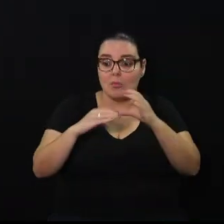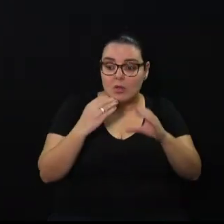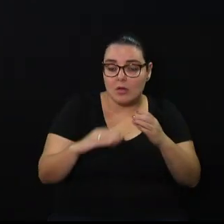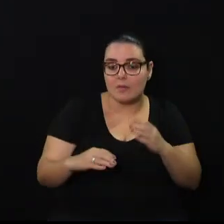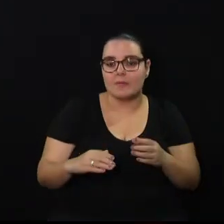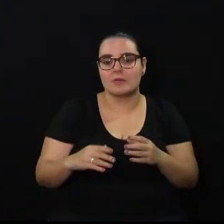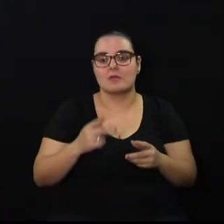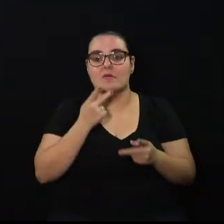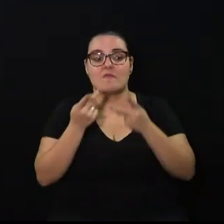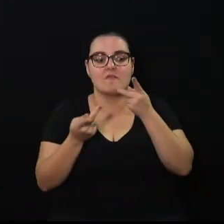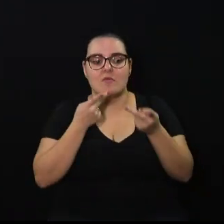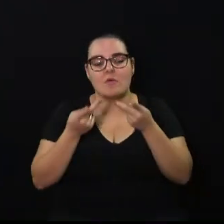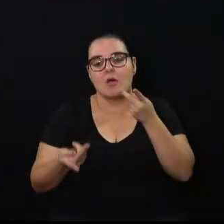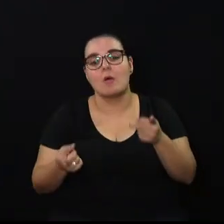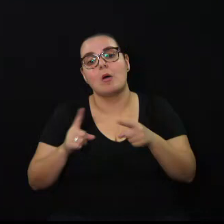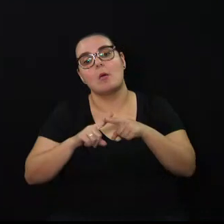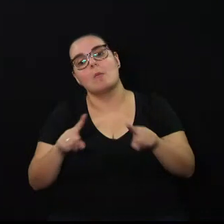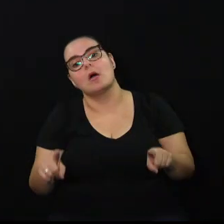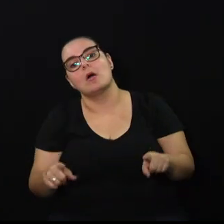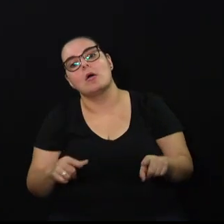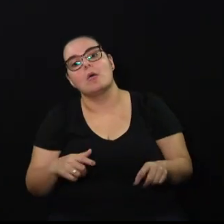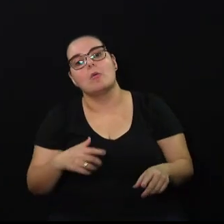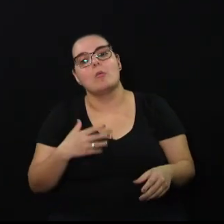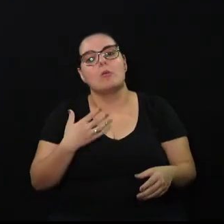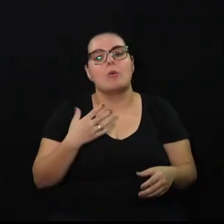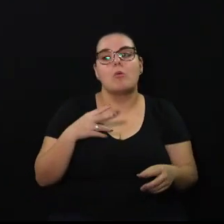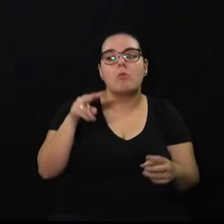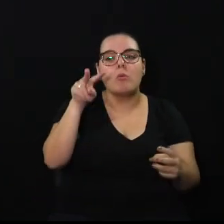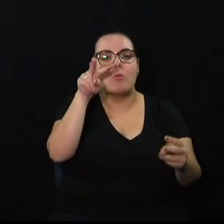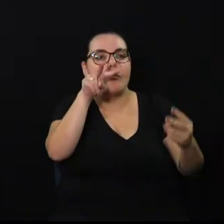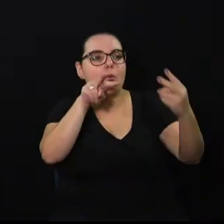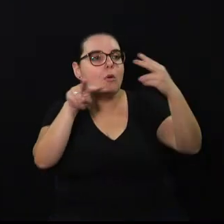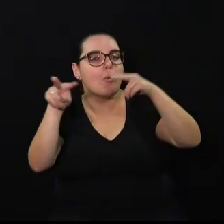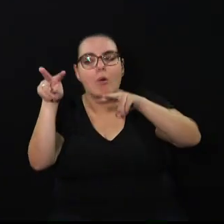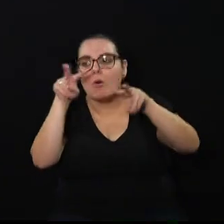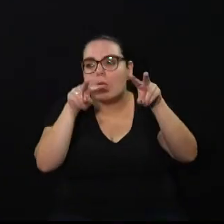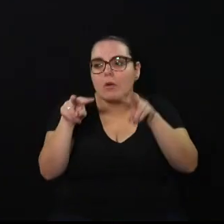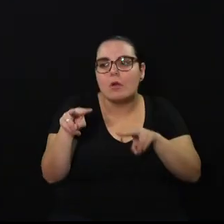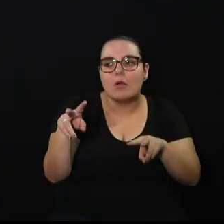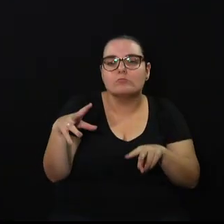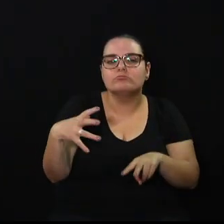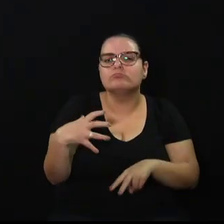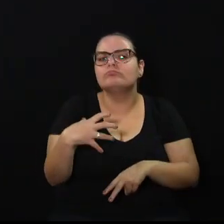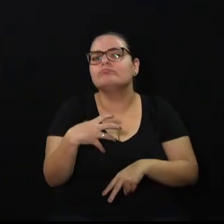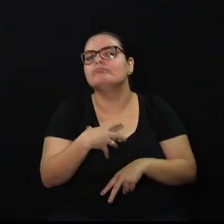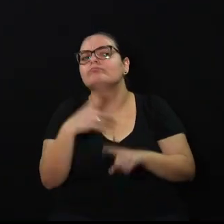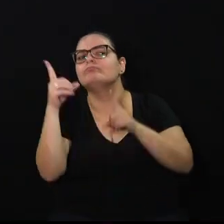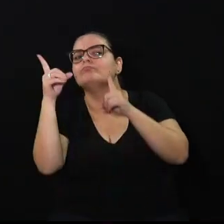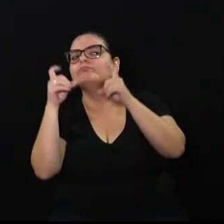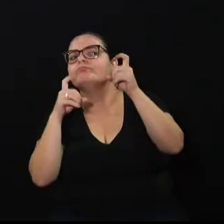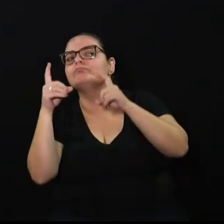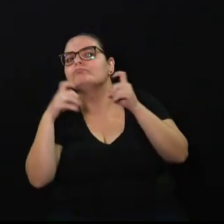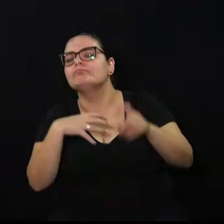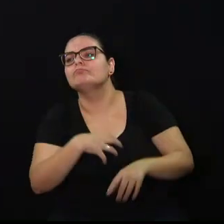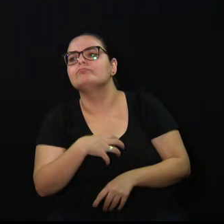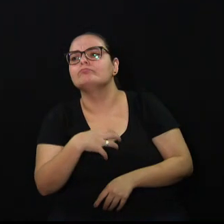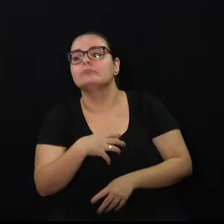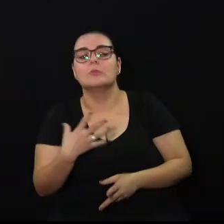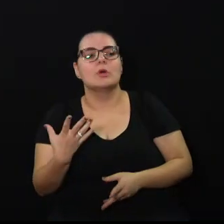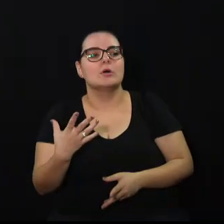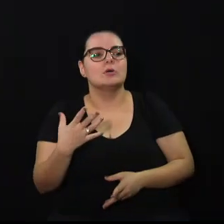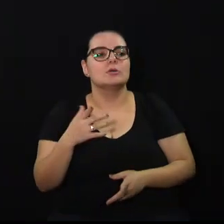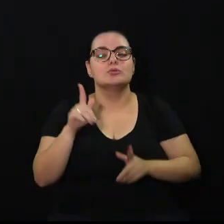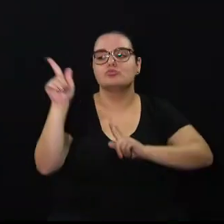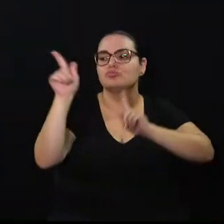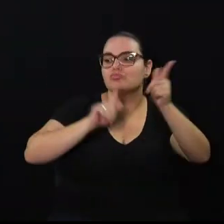e sim uma comunicação não-verbal então olhar que que exprime uma sensação um um gesto